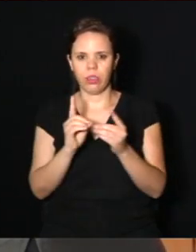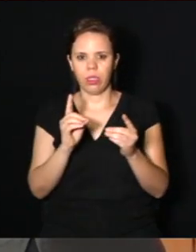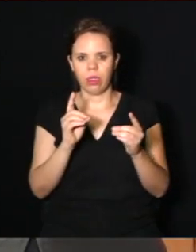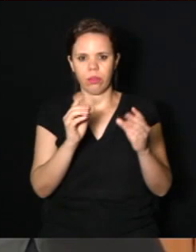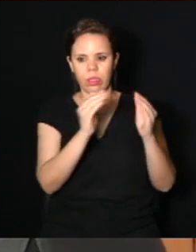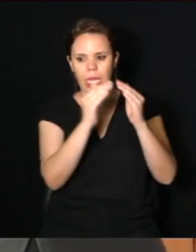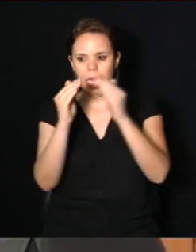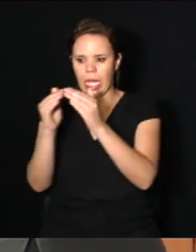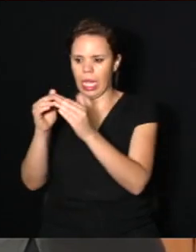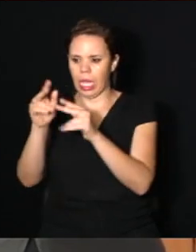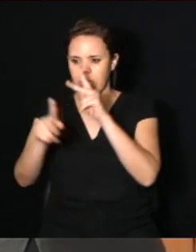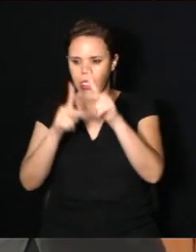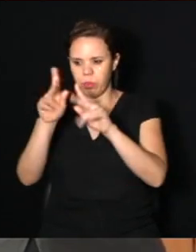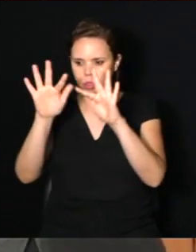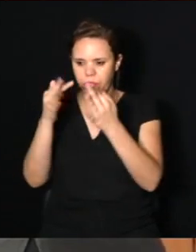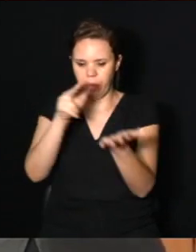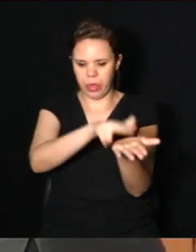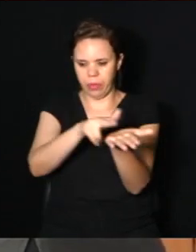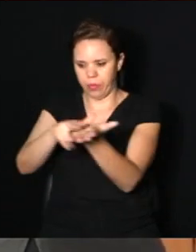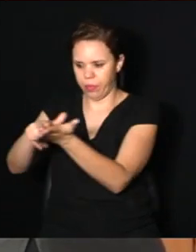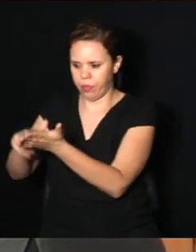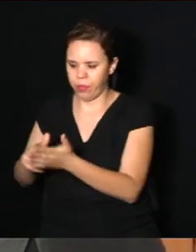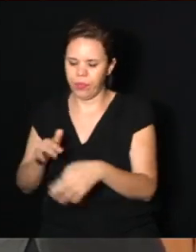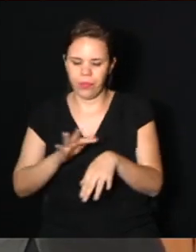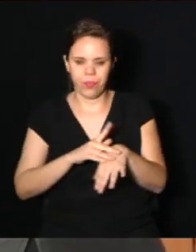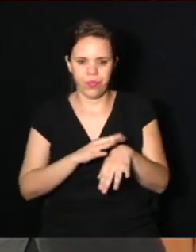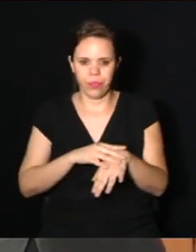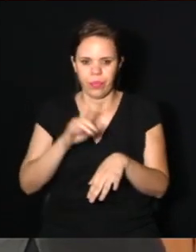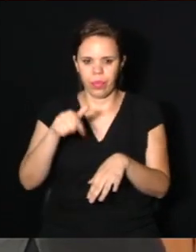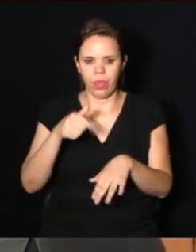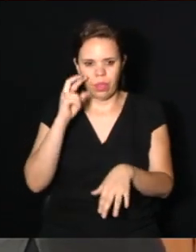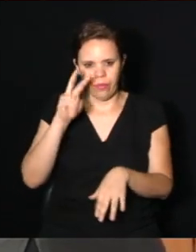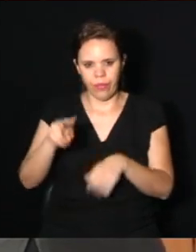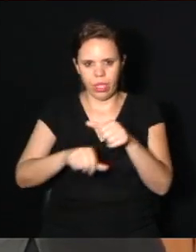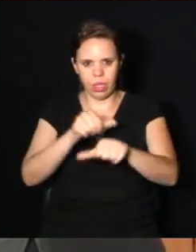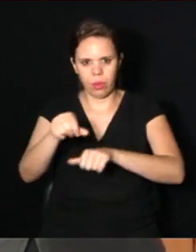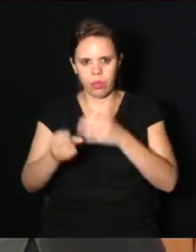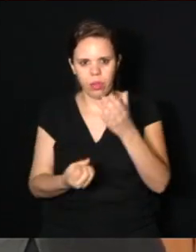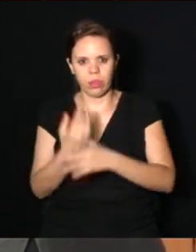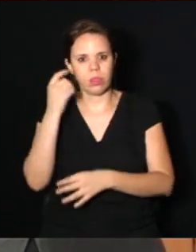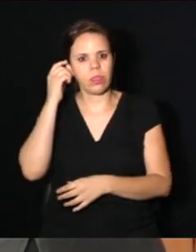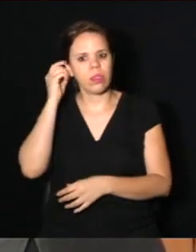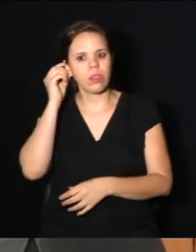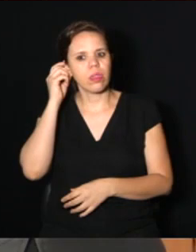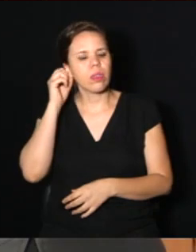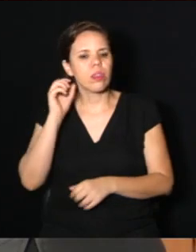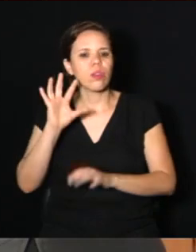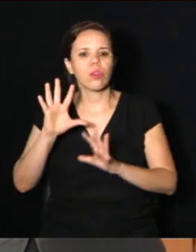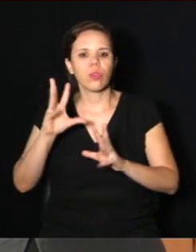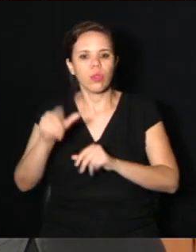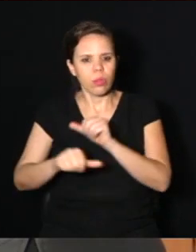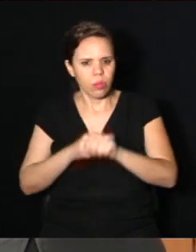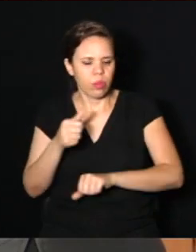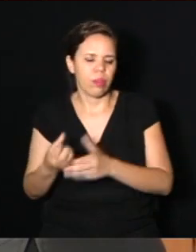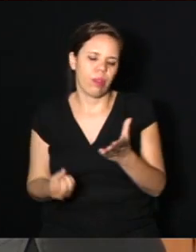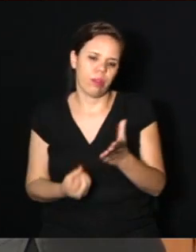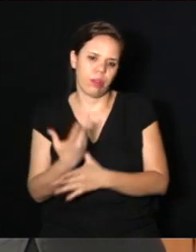domiciliar. E é claro que a gente está vendo aí dessa mudança que está acontecendo, e toda mudança